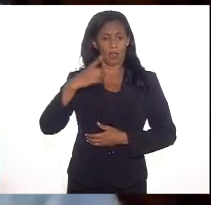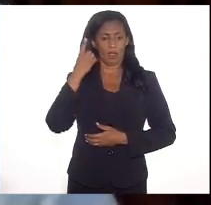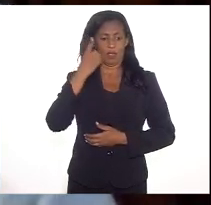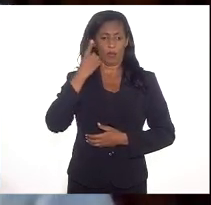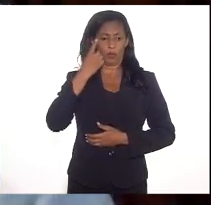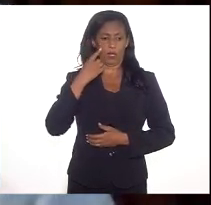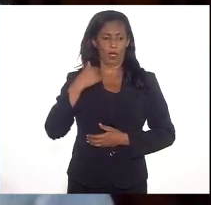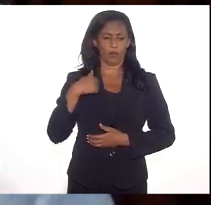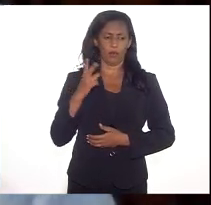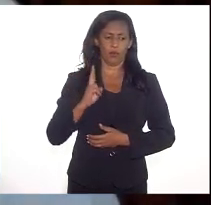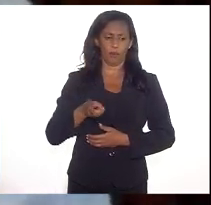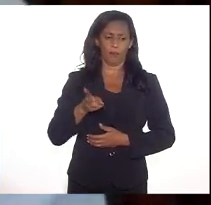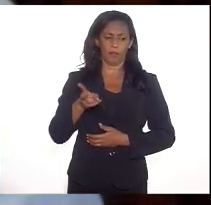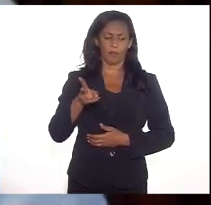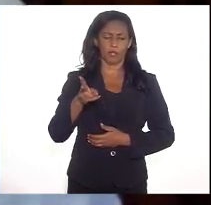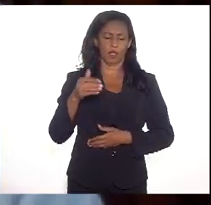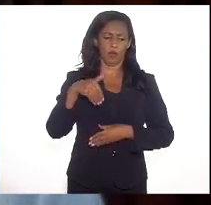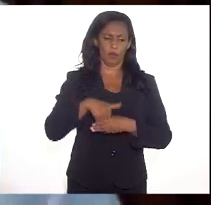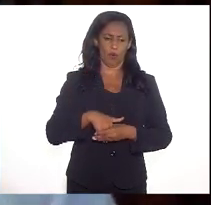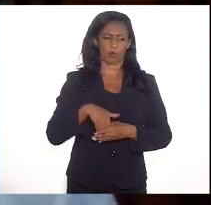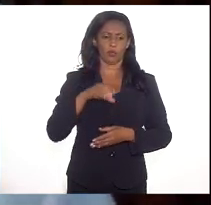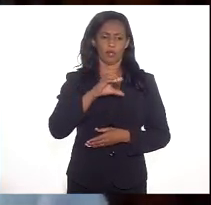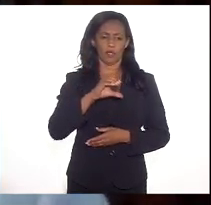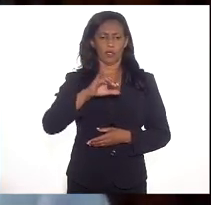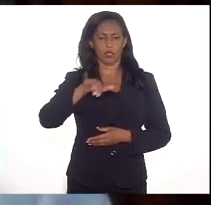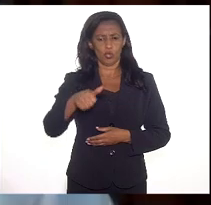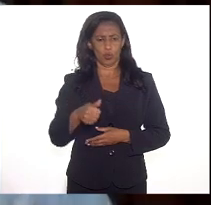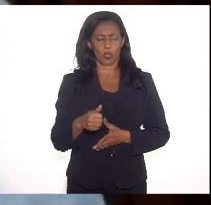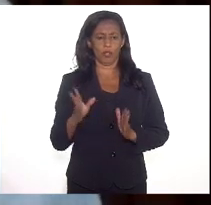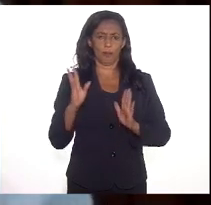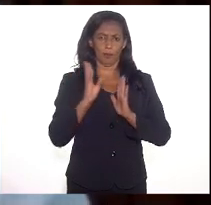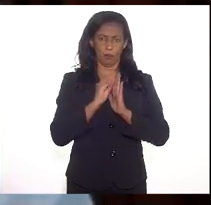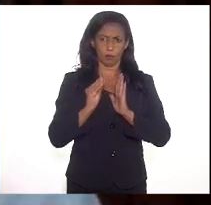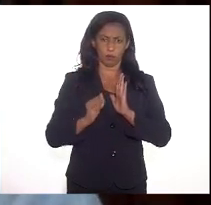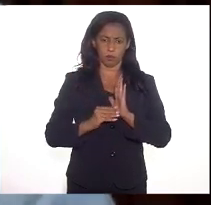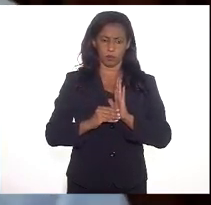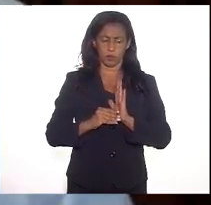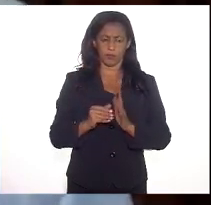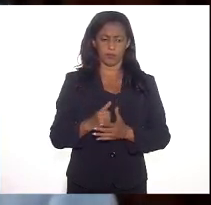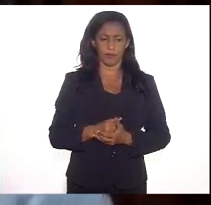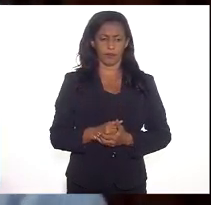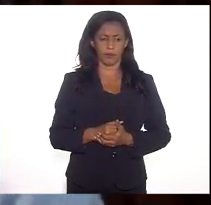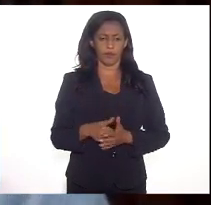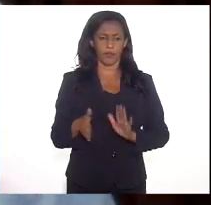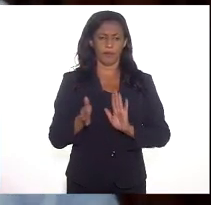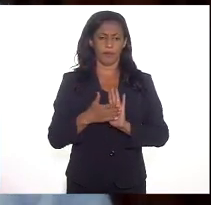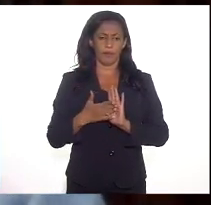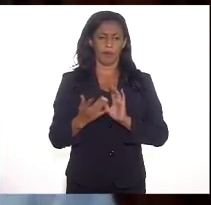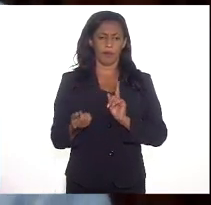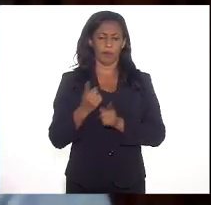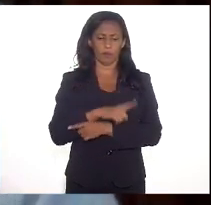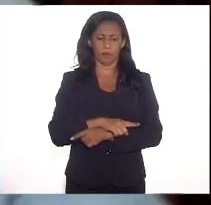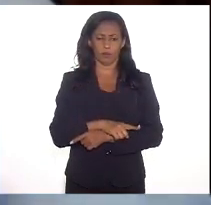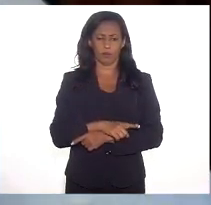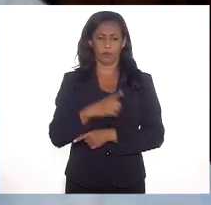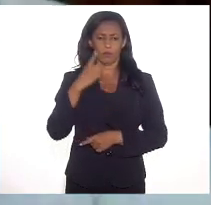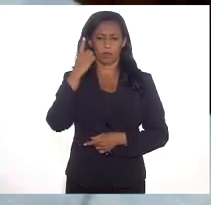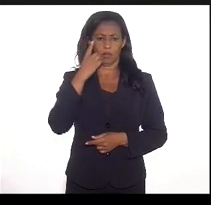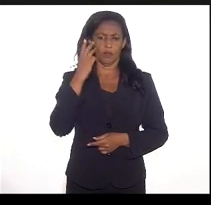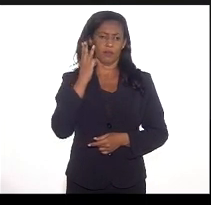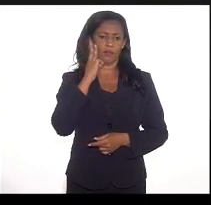manter o voto na CCJ, mesmo acolhendo aqui a emenda, a proposta parecer divergente, deputado Valdeck, meu querido